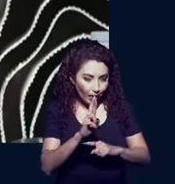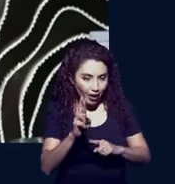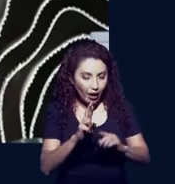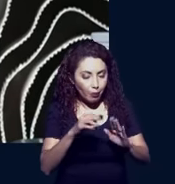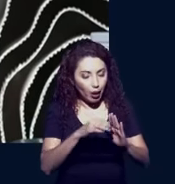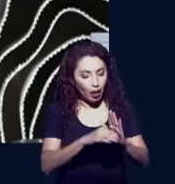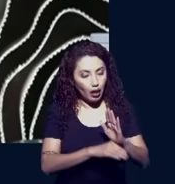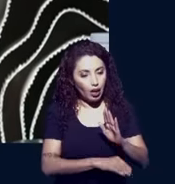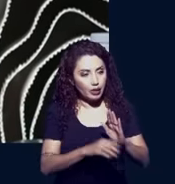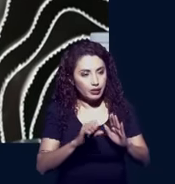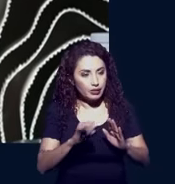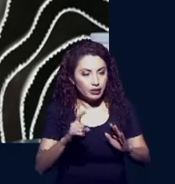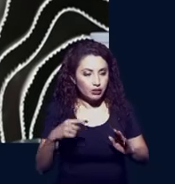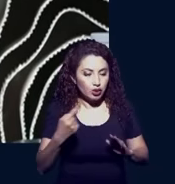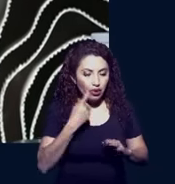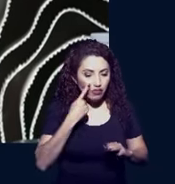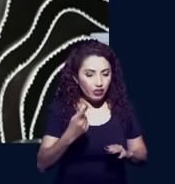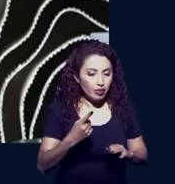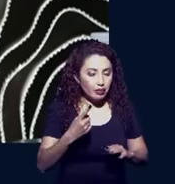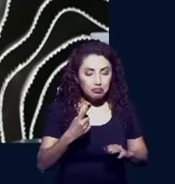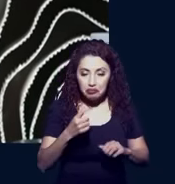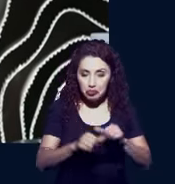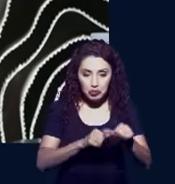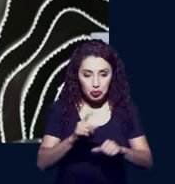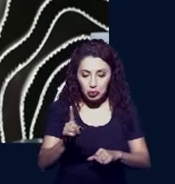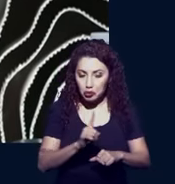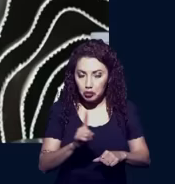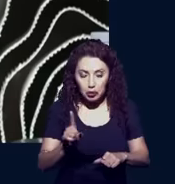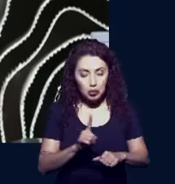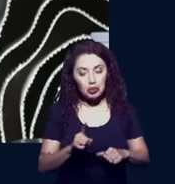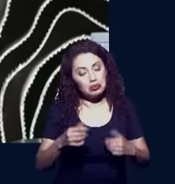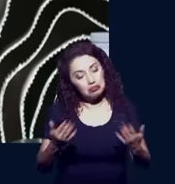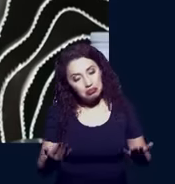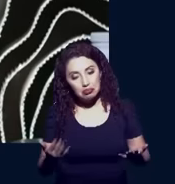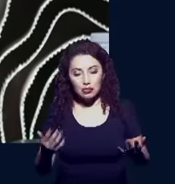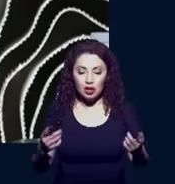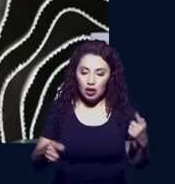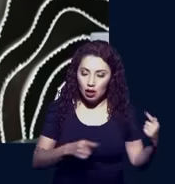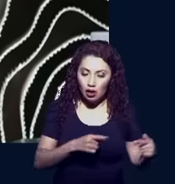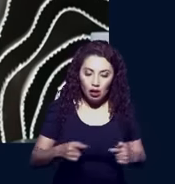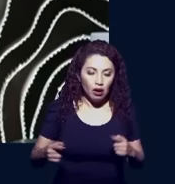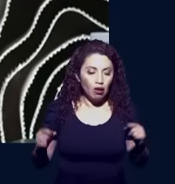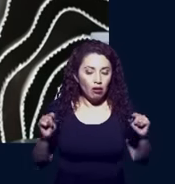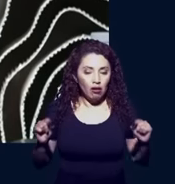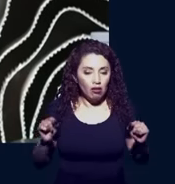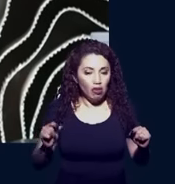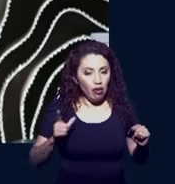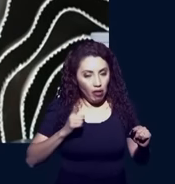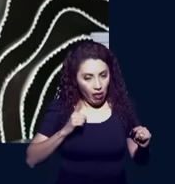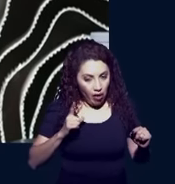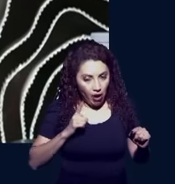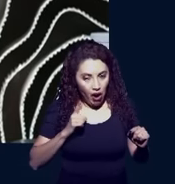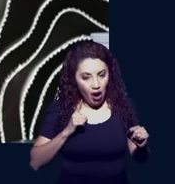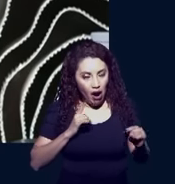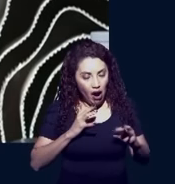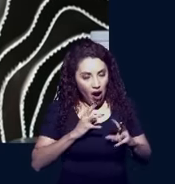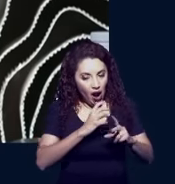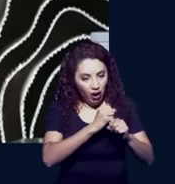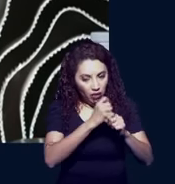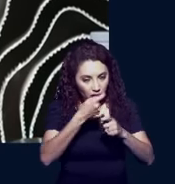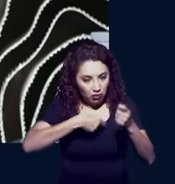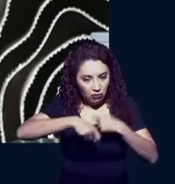gente olhar praticamente não se alterou eh foi discutido aqui bom tem a o saldo comercial esse ano vai ser